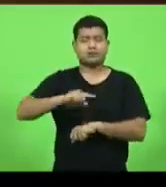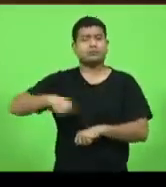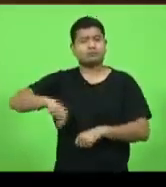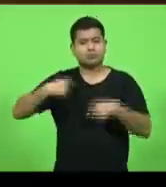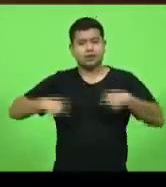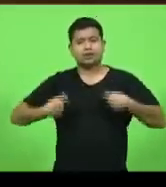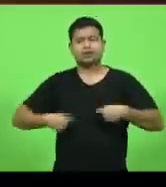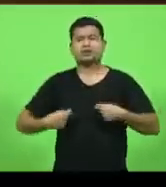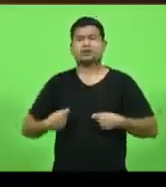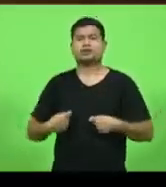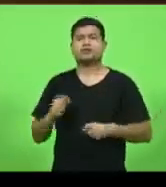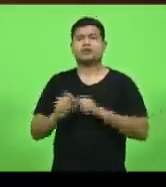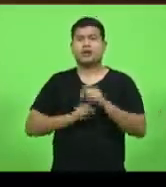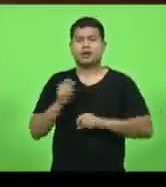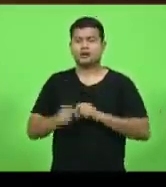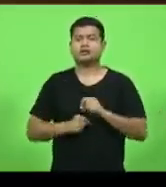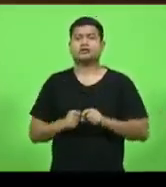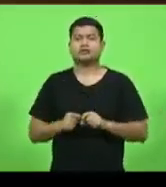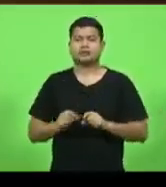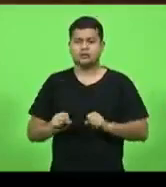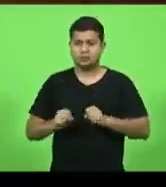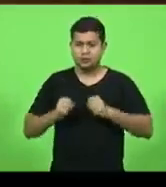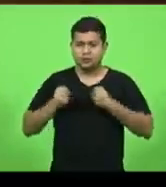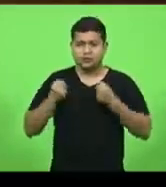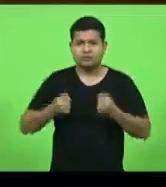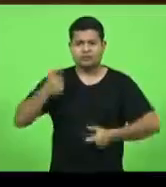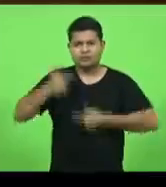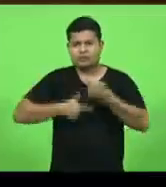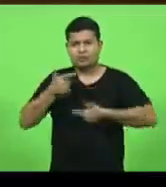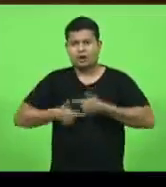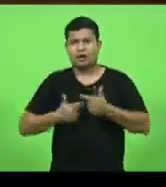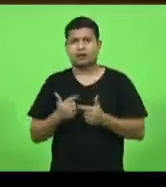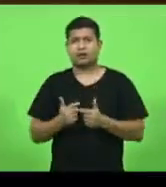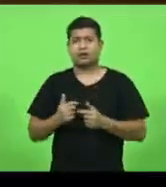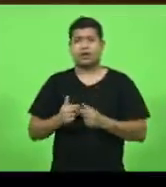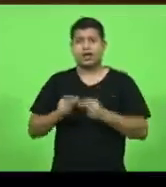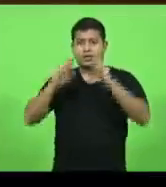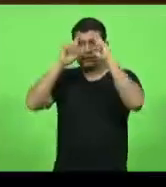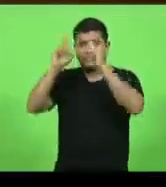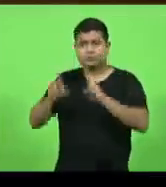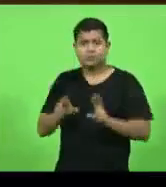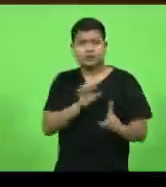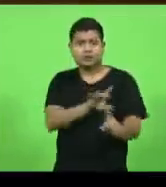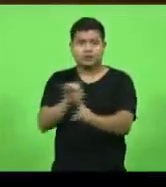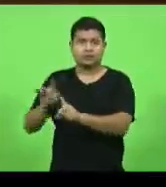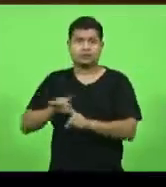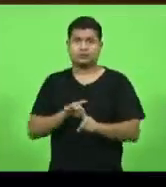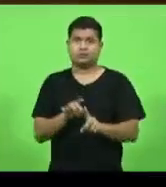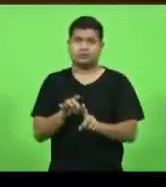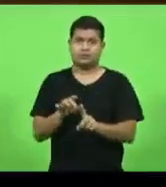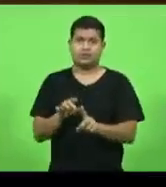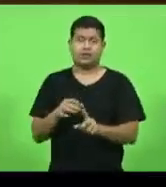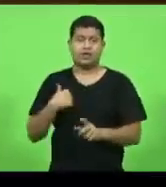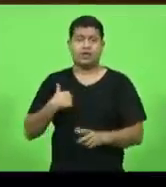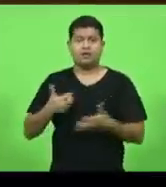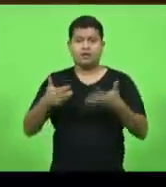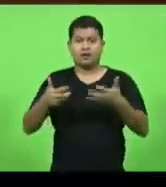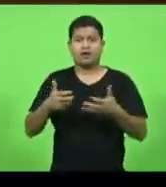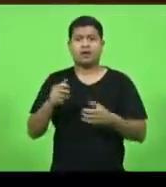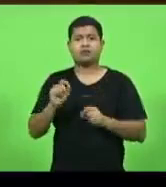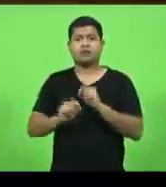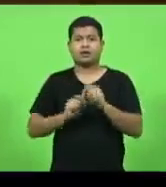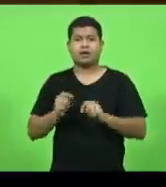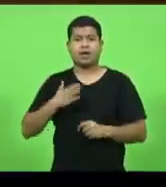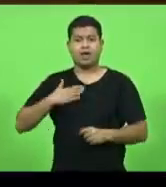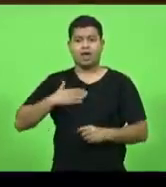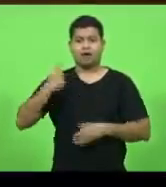de forma séria e de forma respeitosa. Eu só quero que a comissão que eu presido,